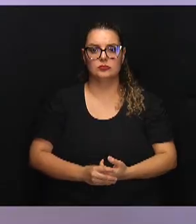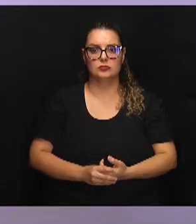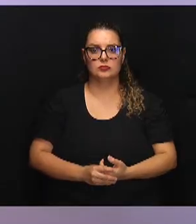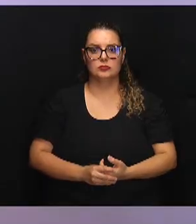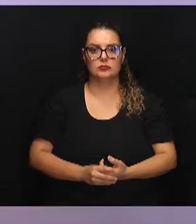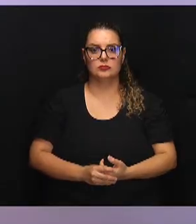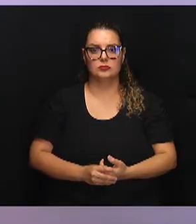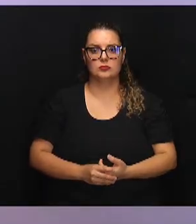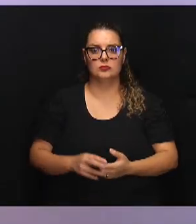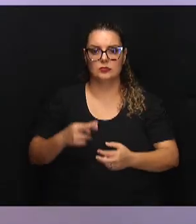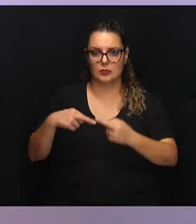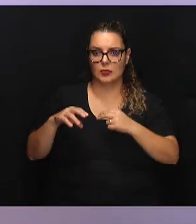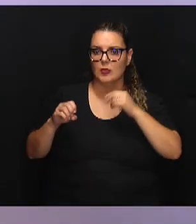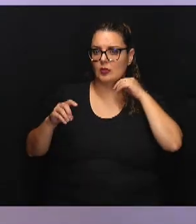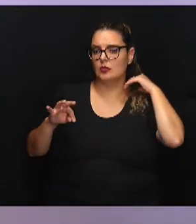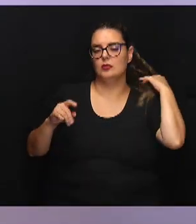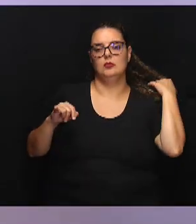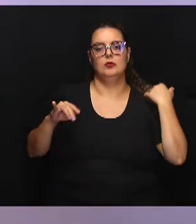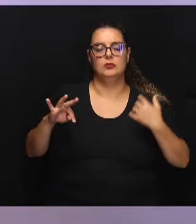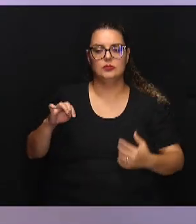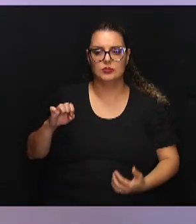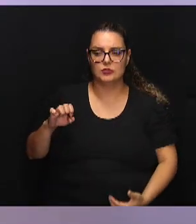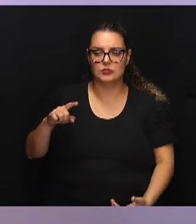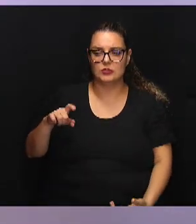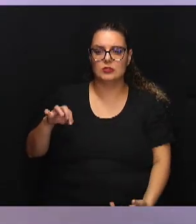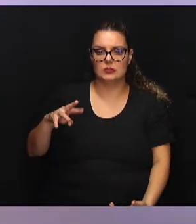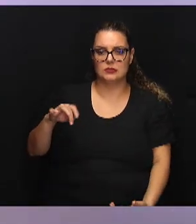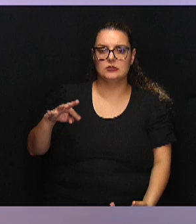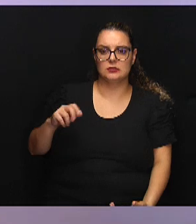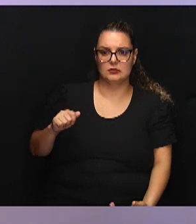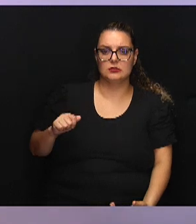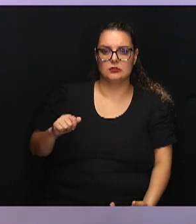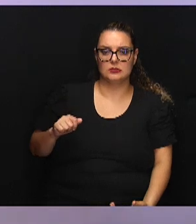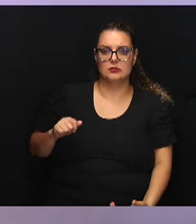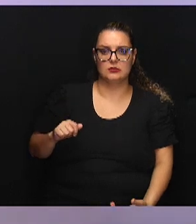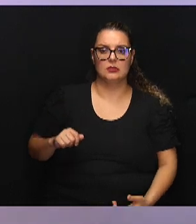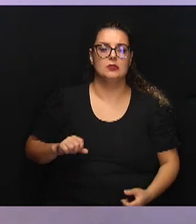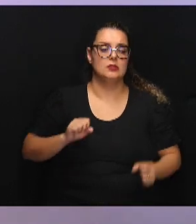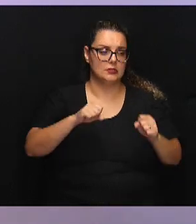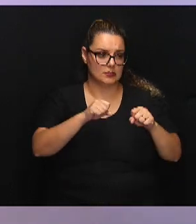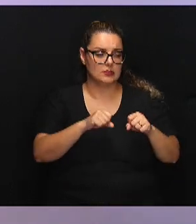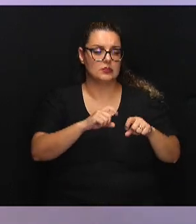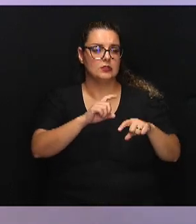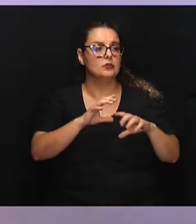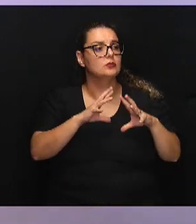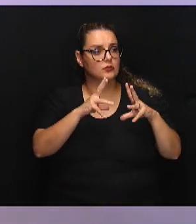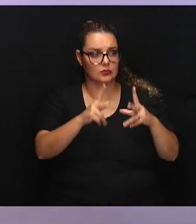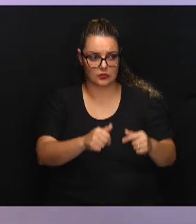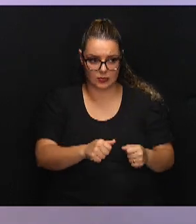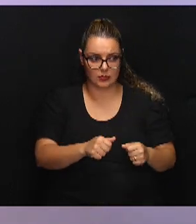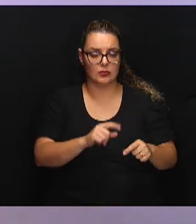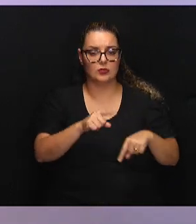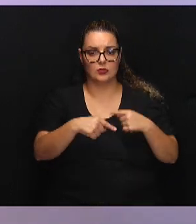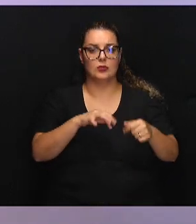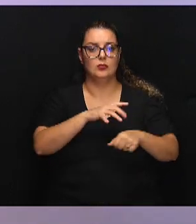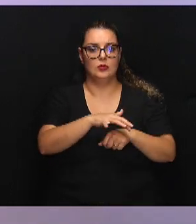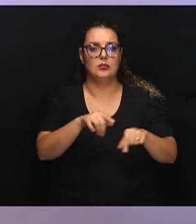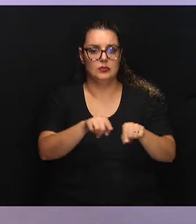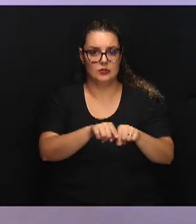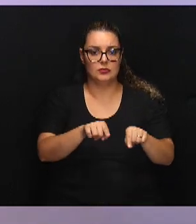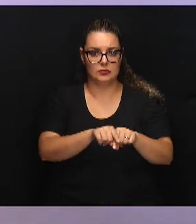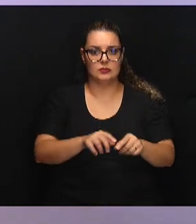Em relação à otite externa, você pergunta? Tem a otite externa e geral? outras, no geral, e outras infecções também.